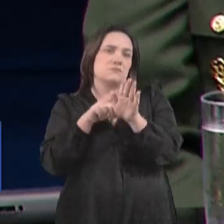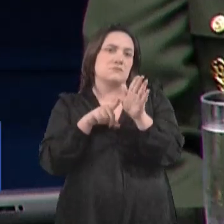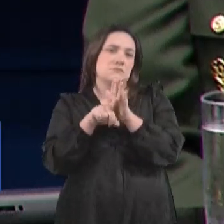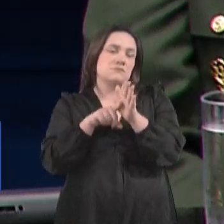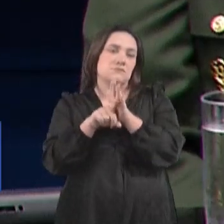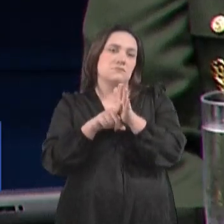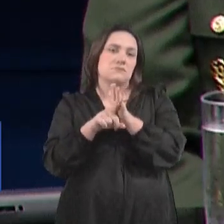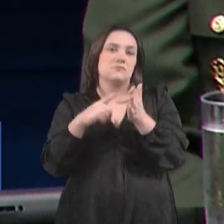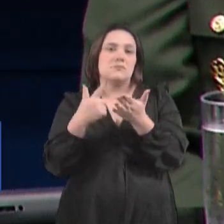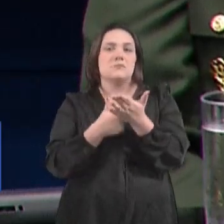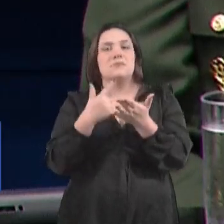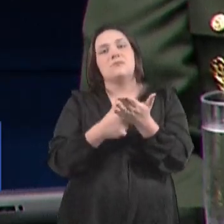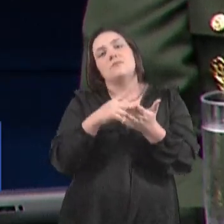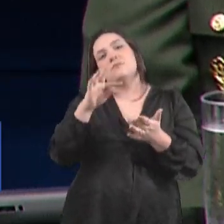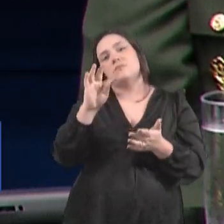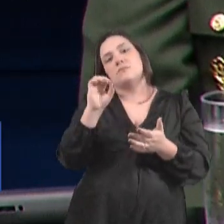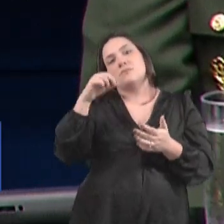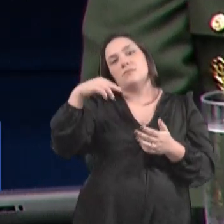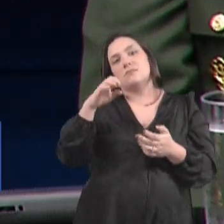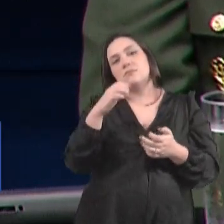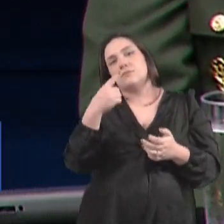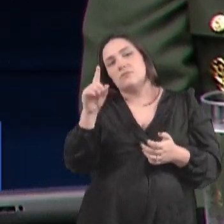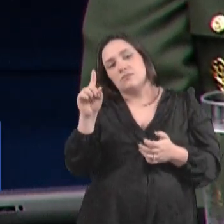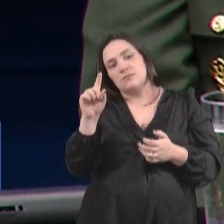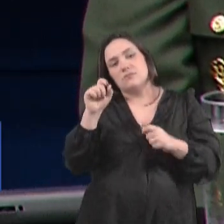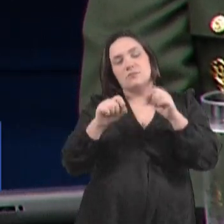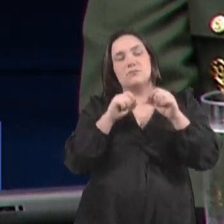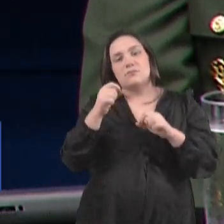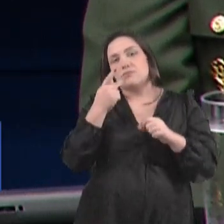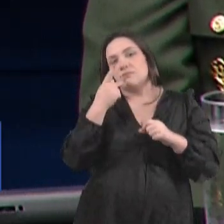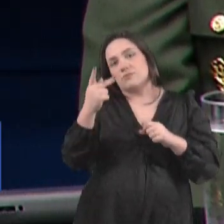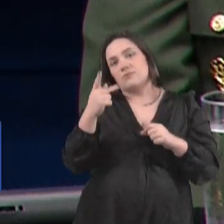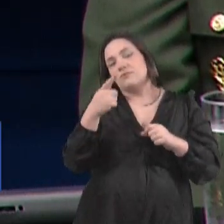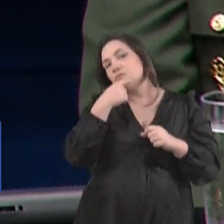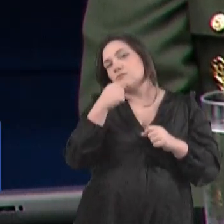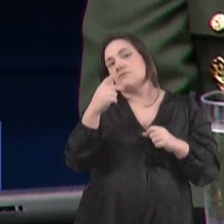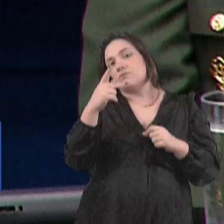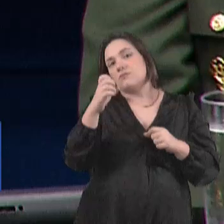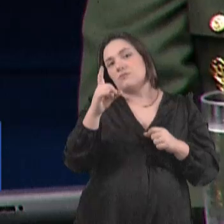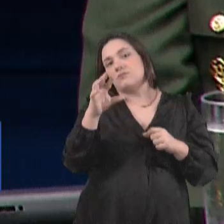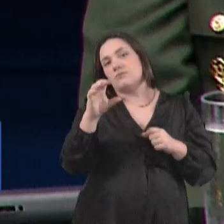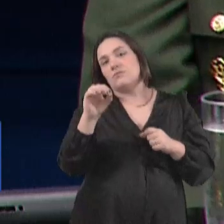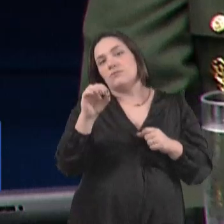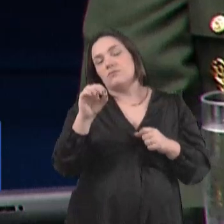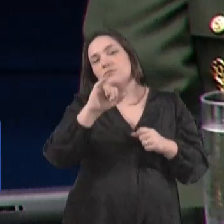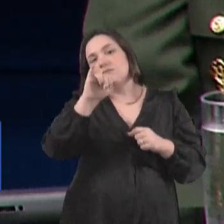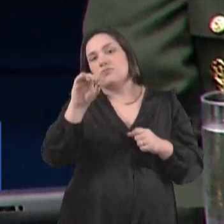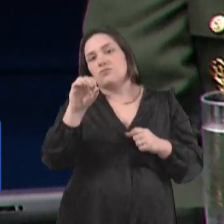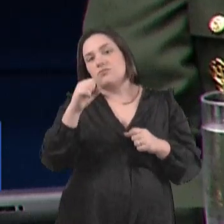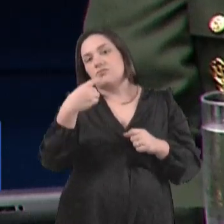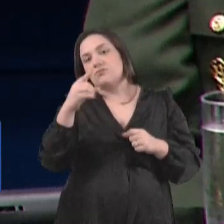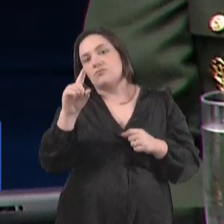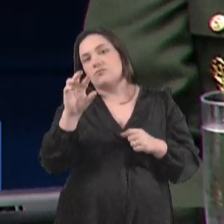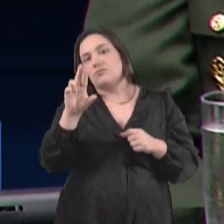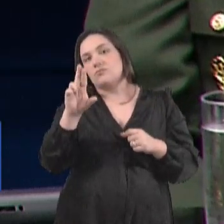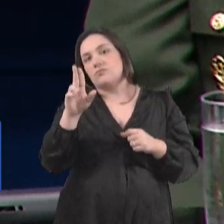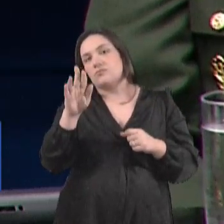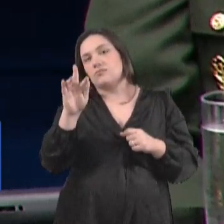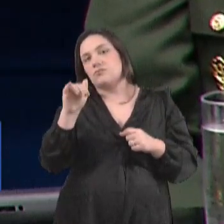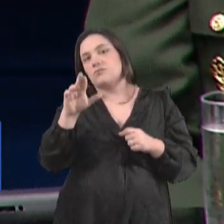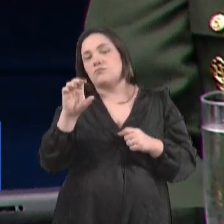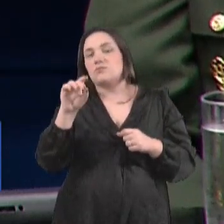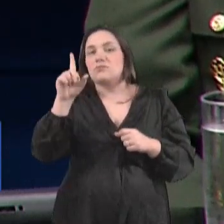de Tuné o que ele fala de Pedro José Rufino.